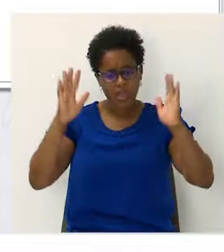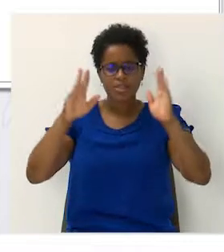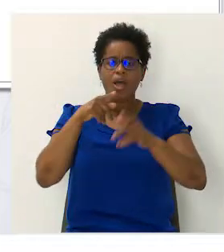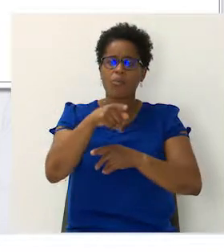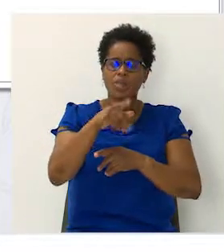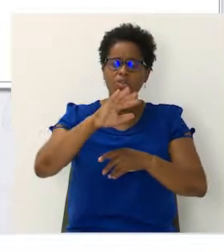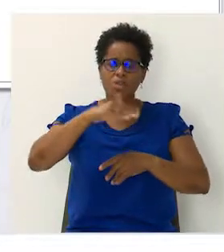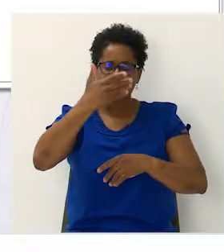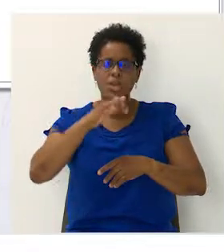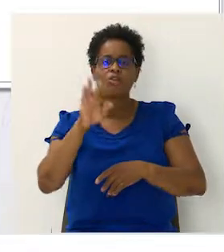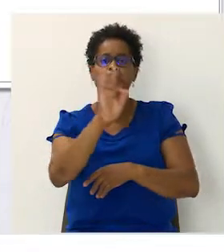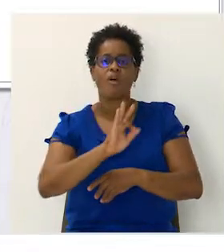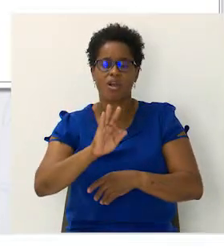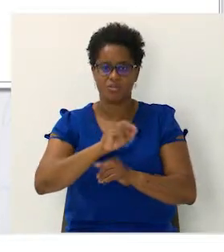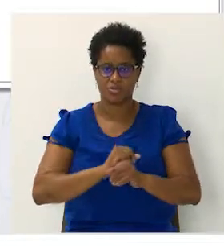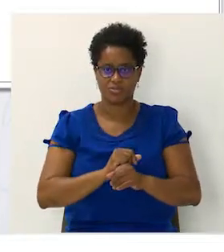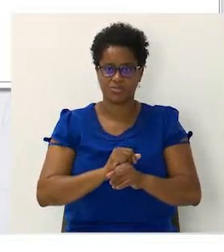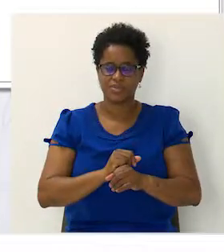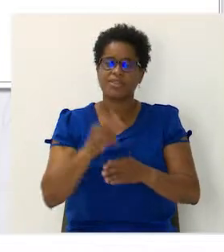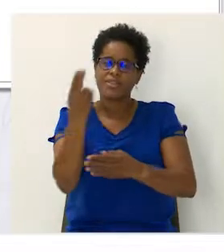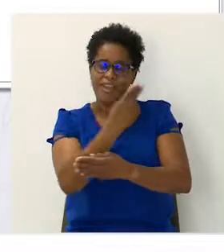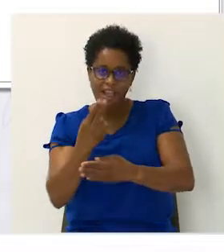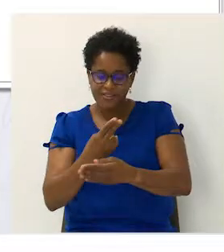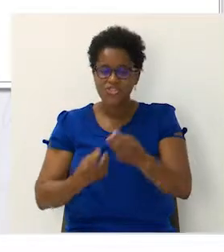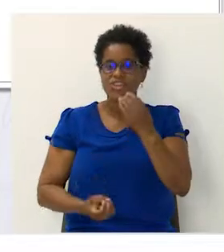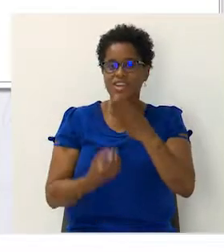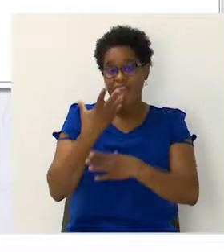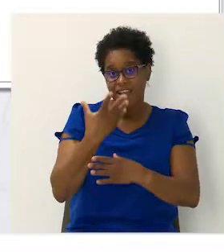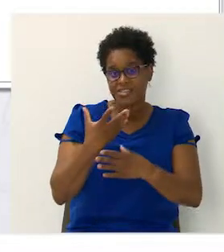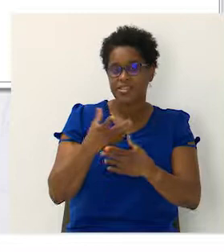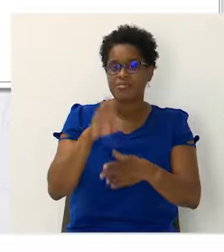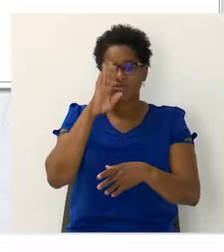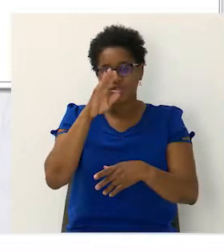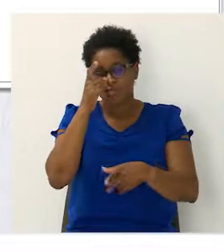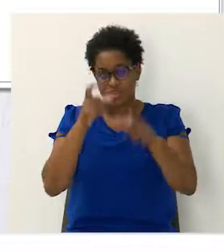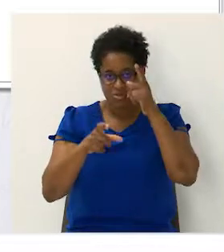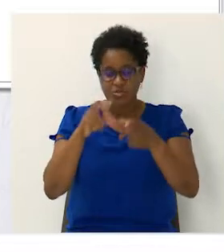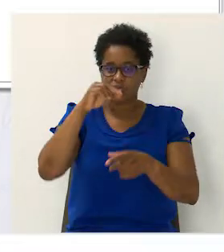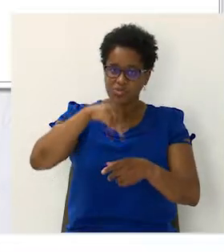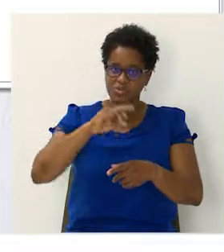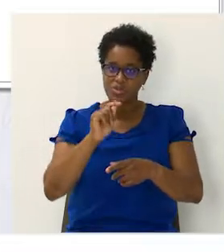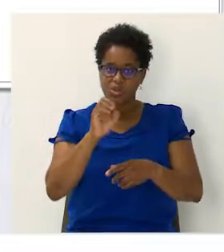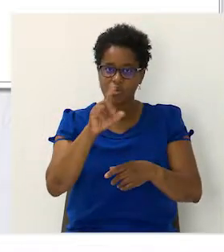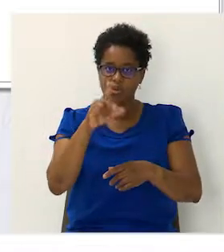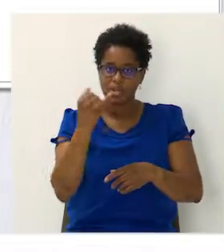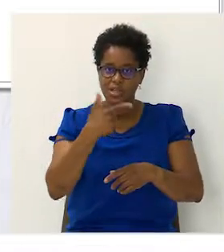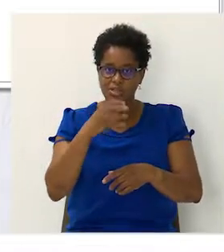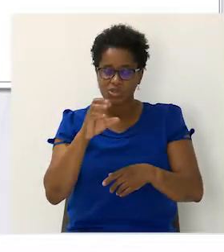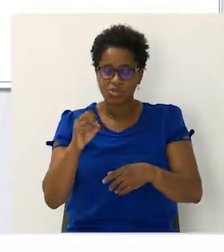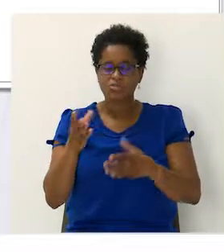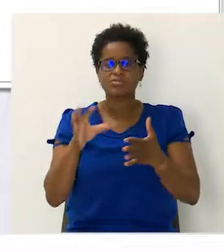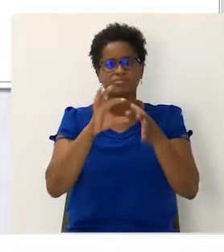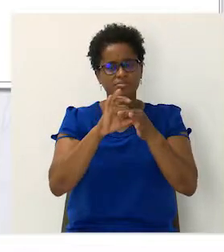as principais formas de artes criadas pelos seres humanos no Neolítico, relacionar